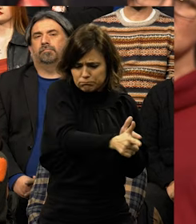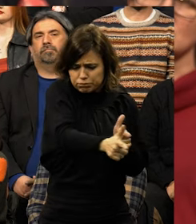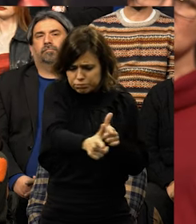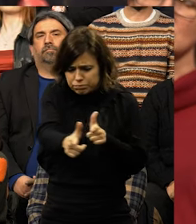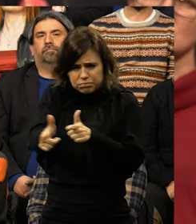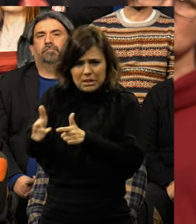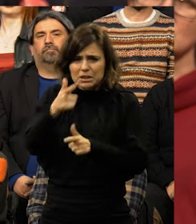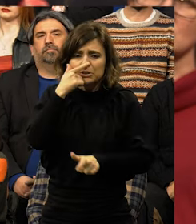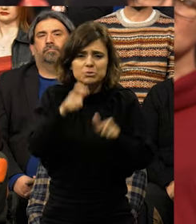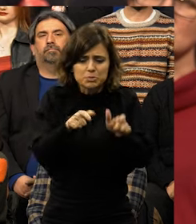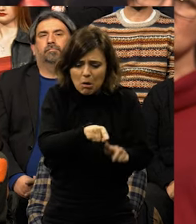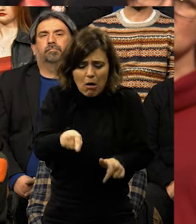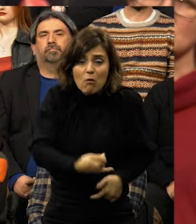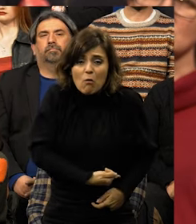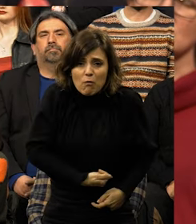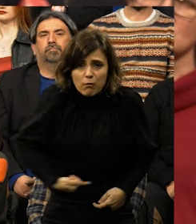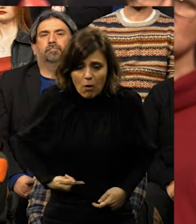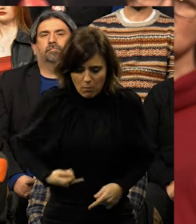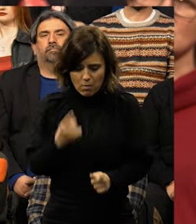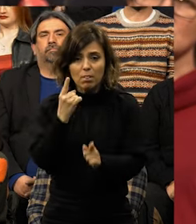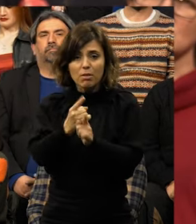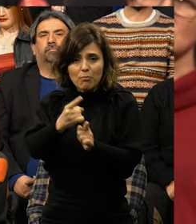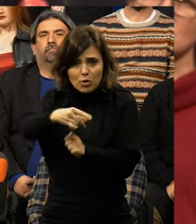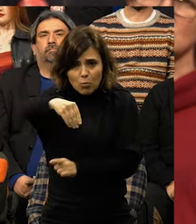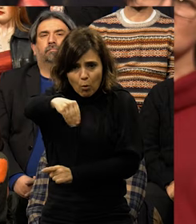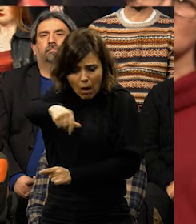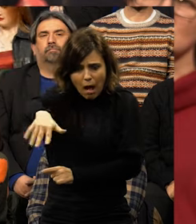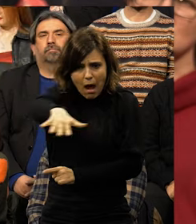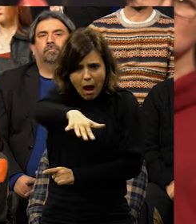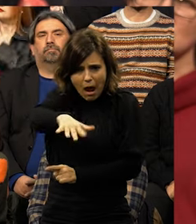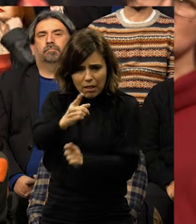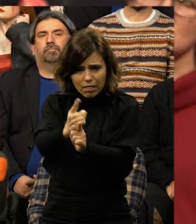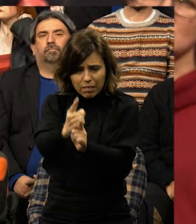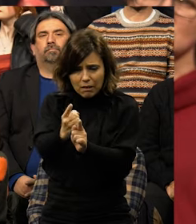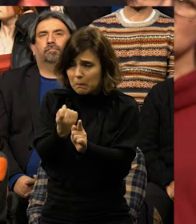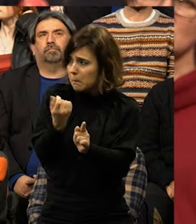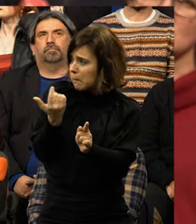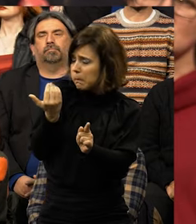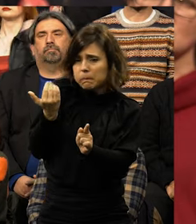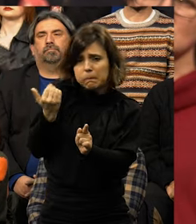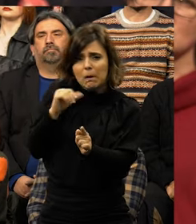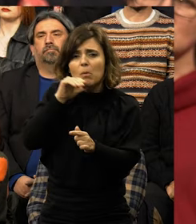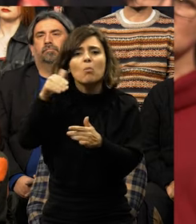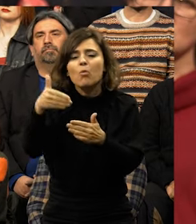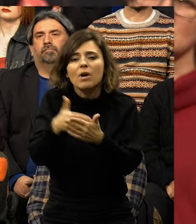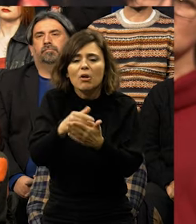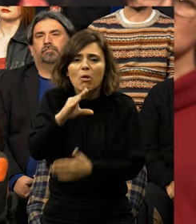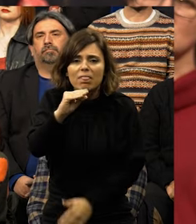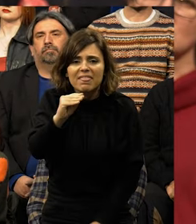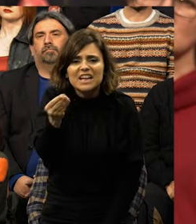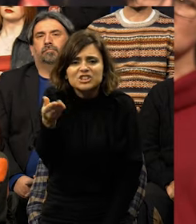fome na mesma zona no mesmo sítio onde nos poucos últimos dias morreram 10